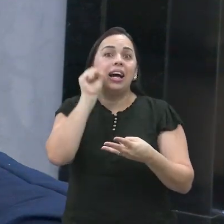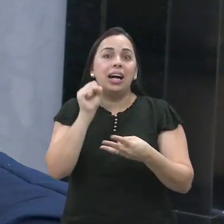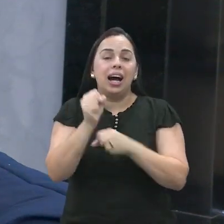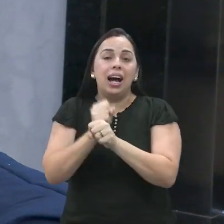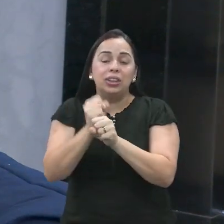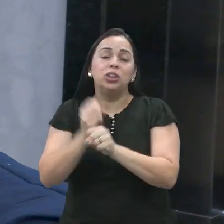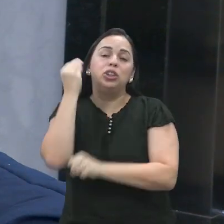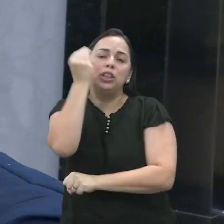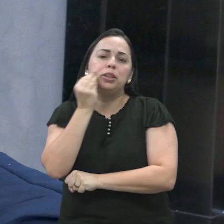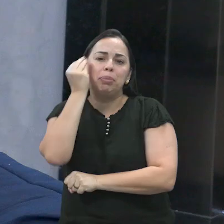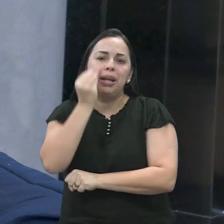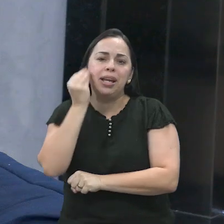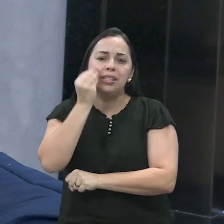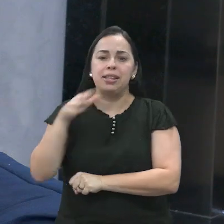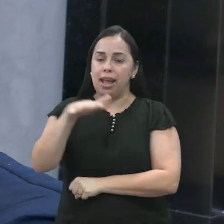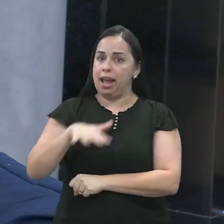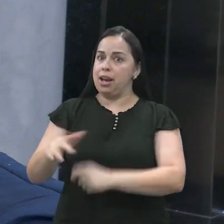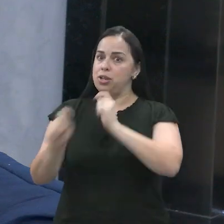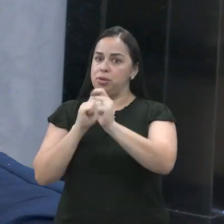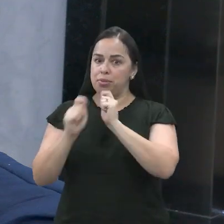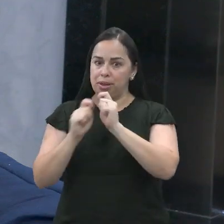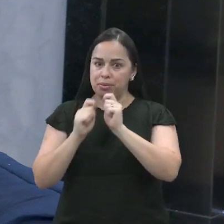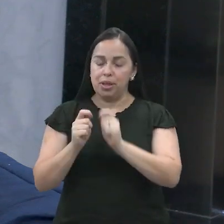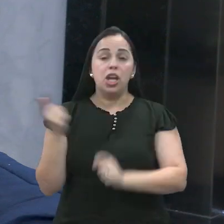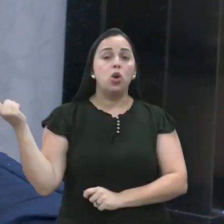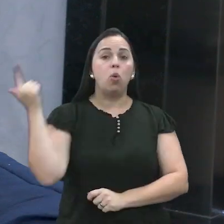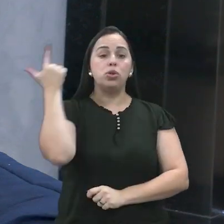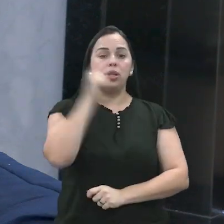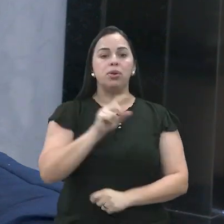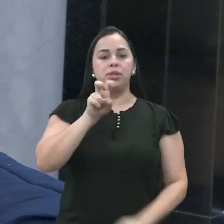regional. Agora ele inicia um novo desafio. Eleito com